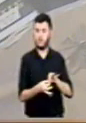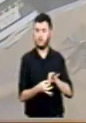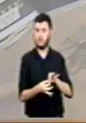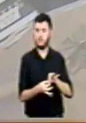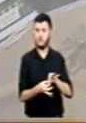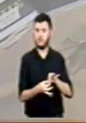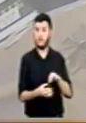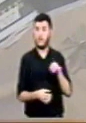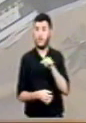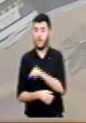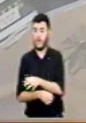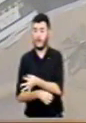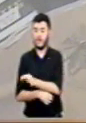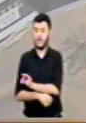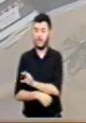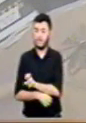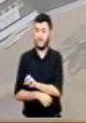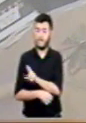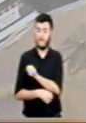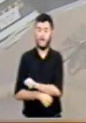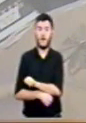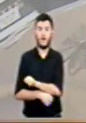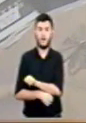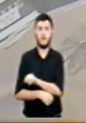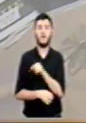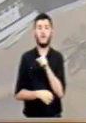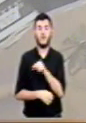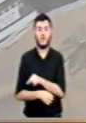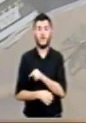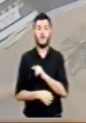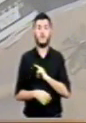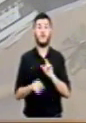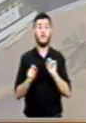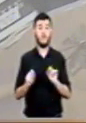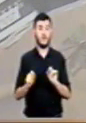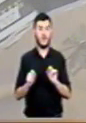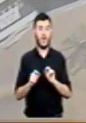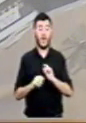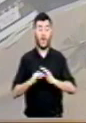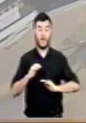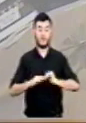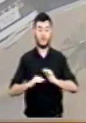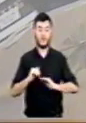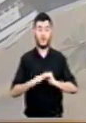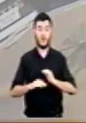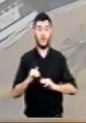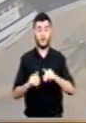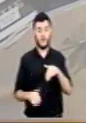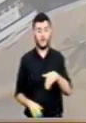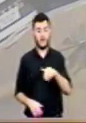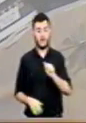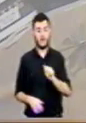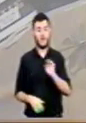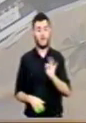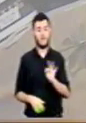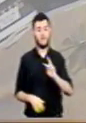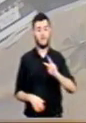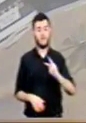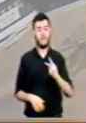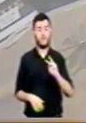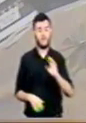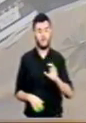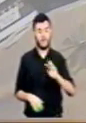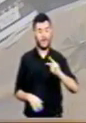Vara Federal a assim denominada Operação Metis, que seria originária da, entre